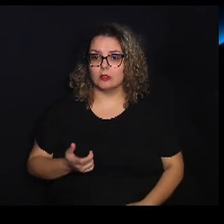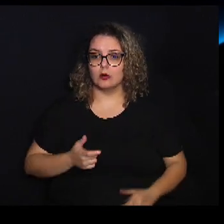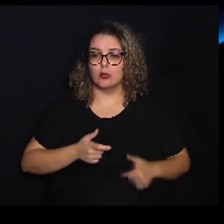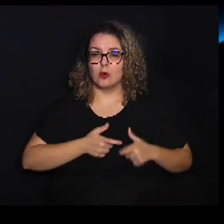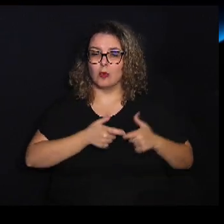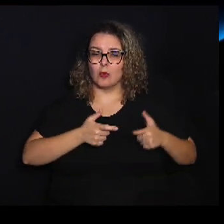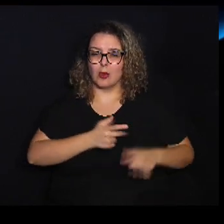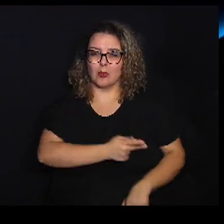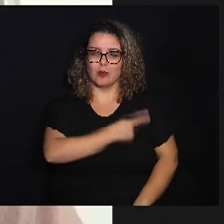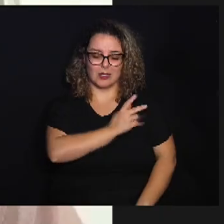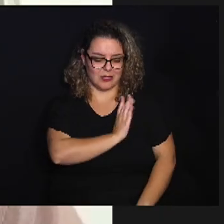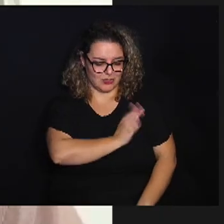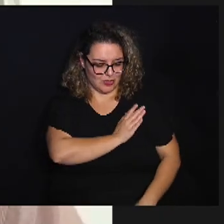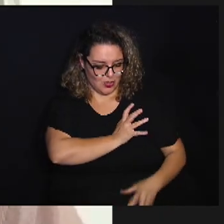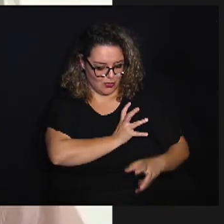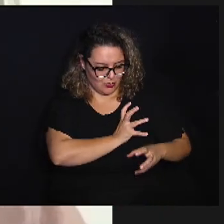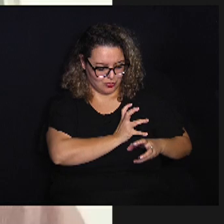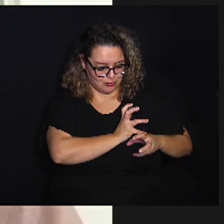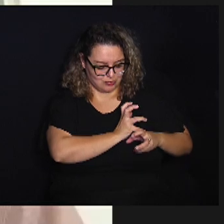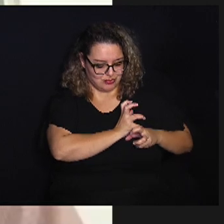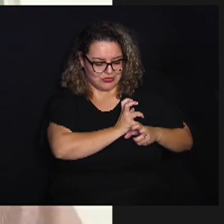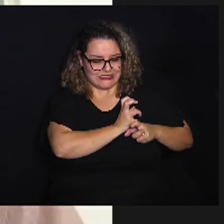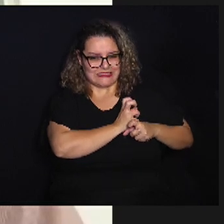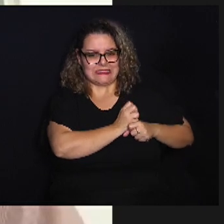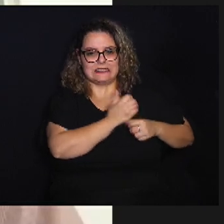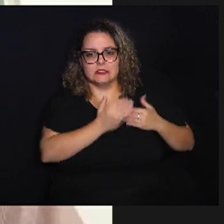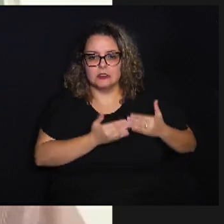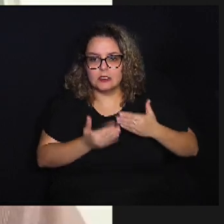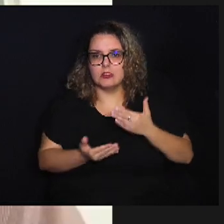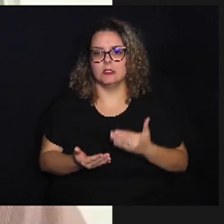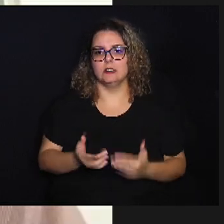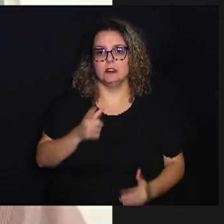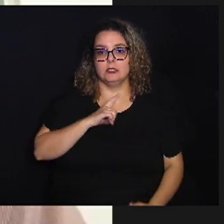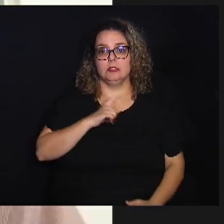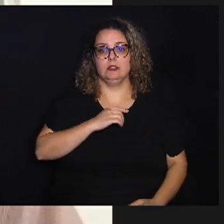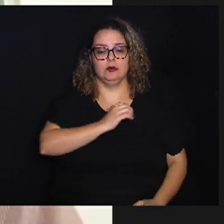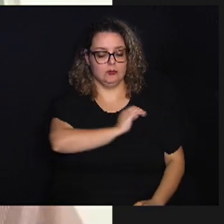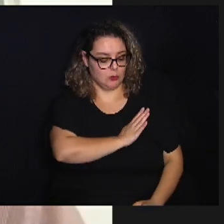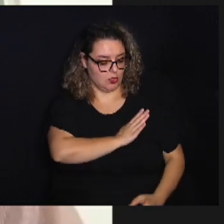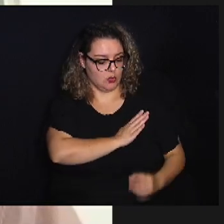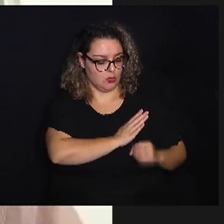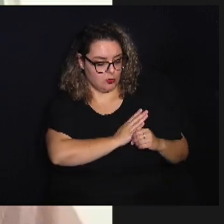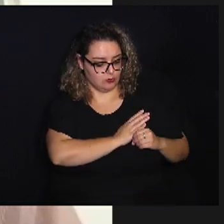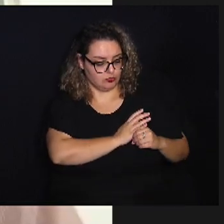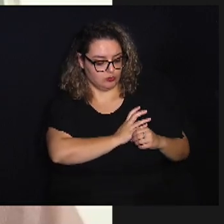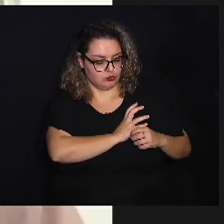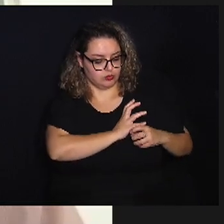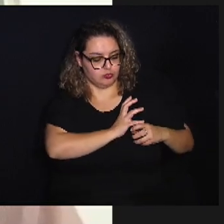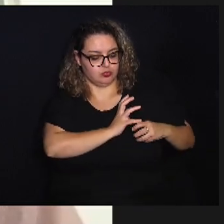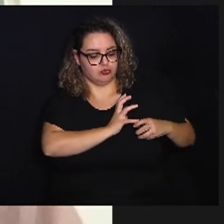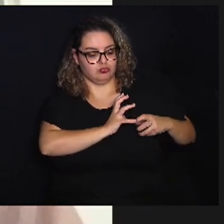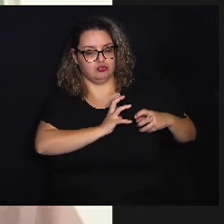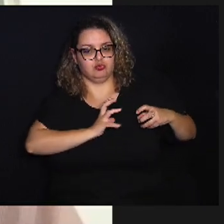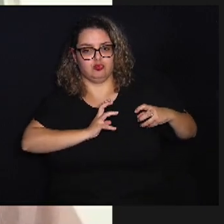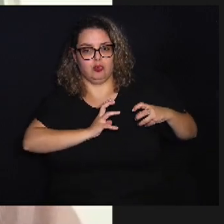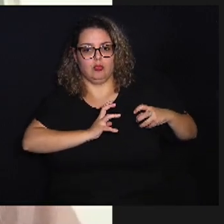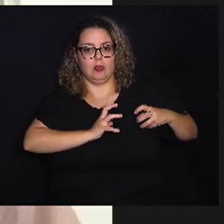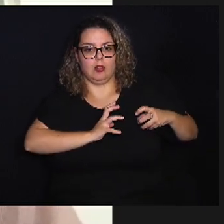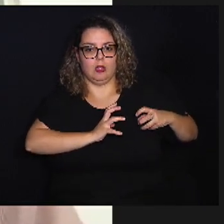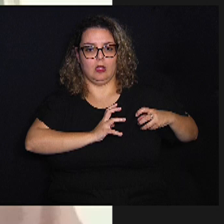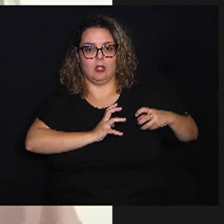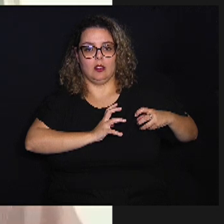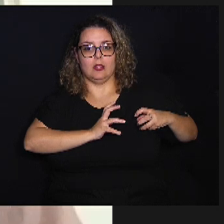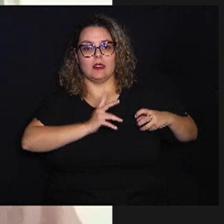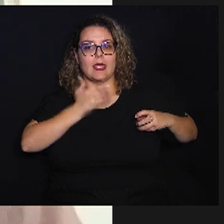pressão intracardíaca que, com o passar do tempo, leva a uma dilatação desse coração e esse coração perde a força de